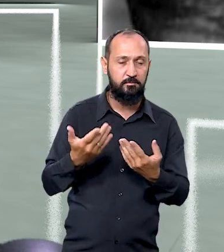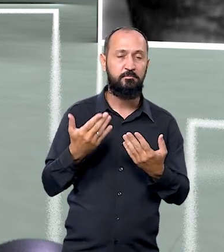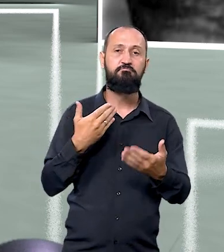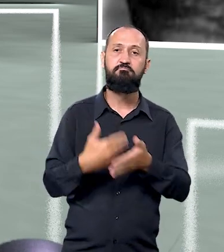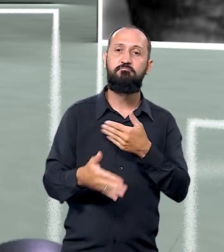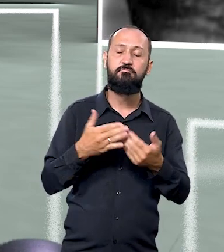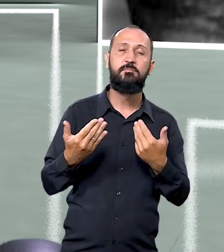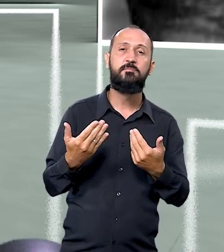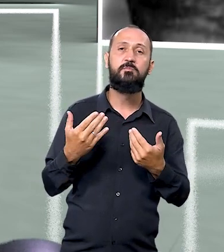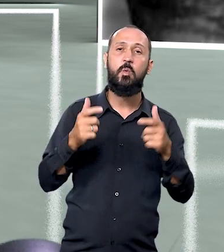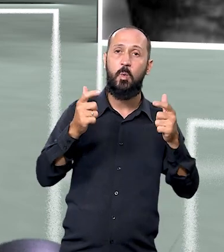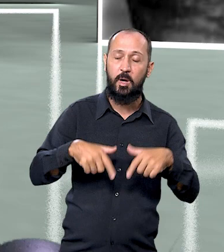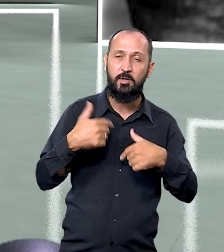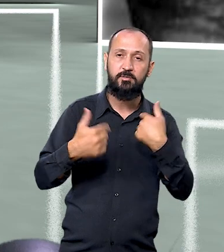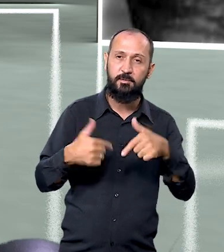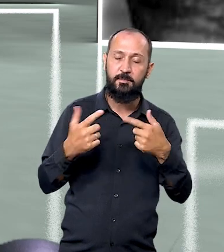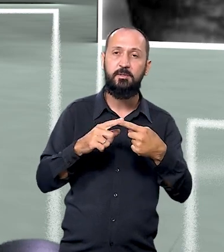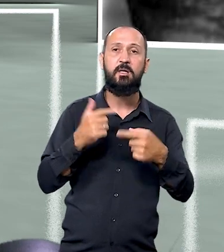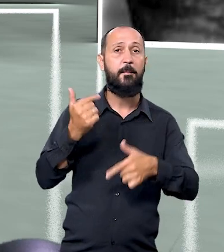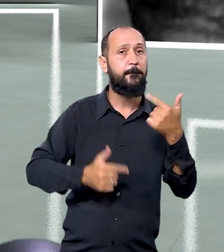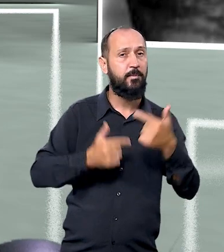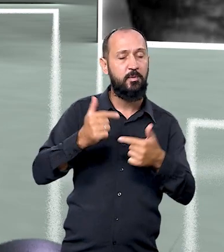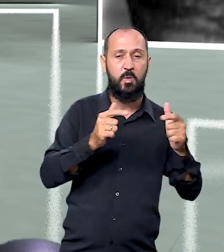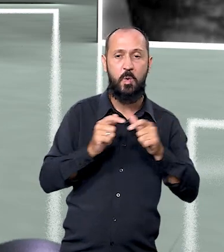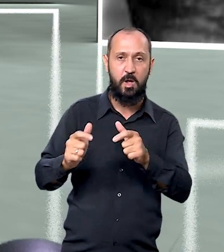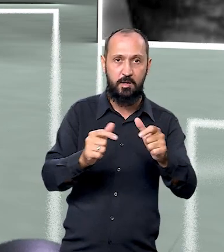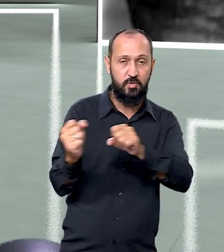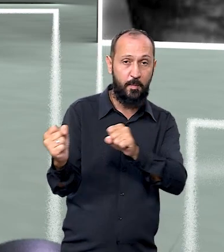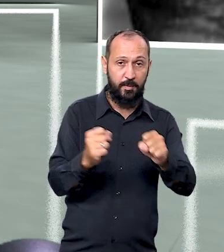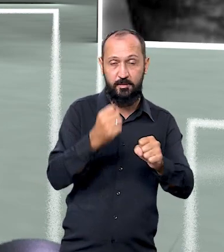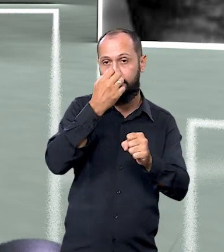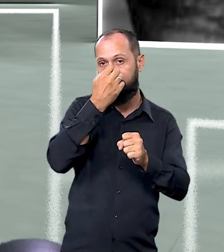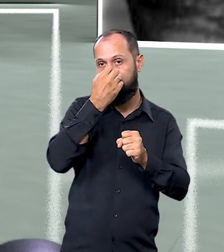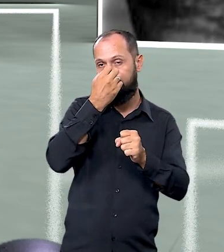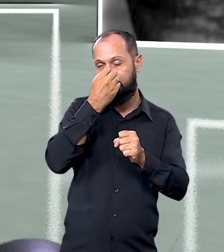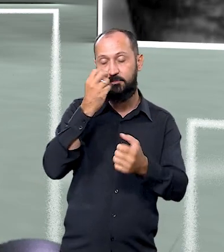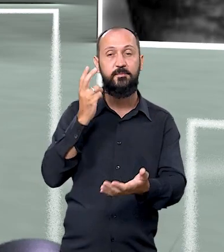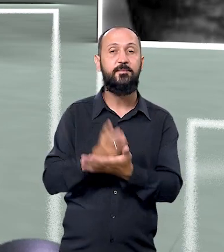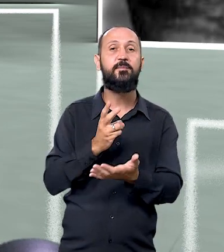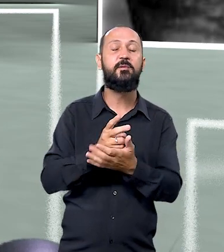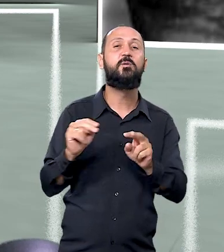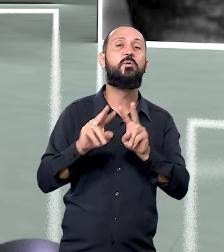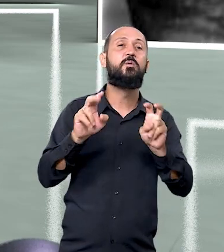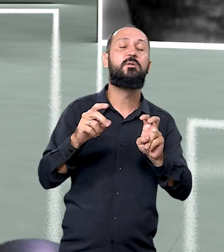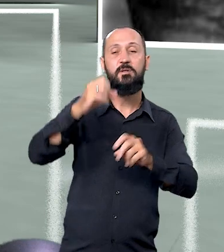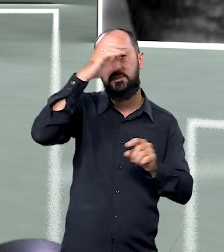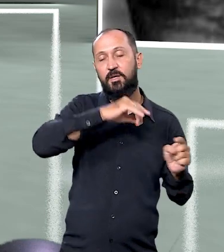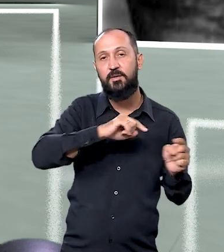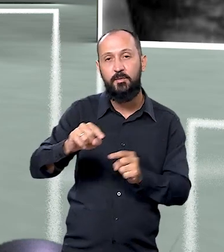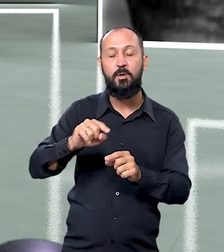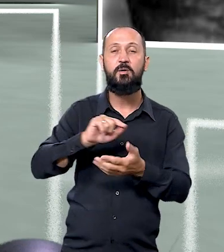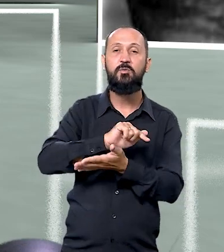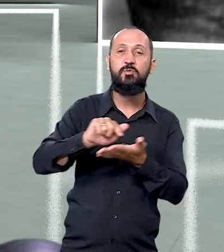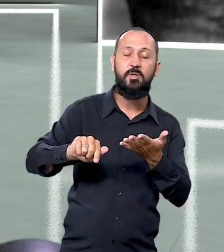mulher, independente se for no ambiente de trabalho, se for na política, nos espaços de poder, a gente acaba esbarrando na questão